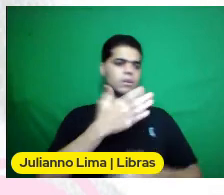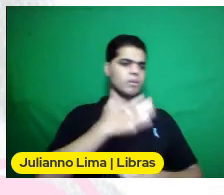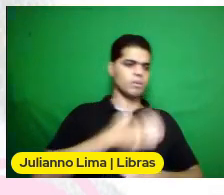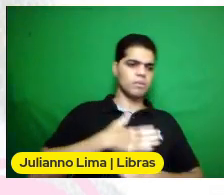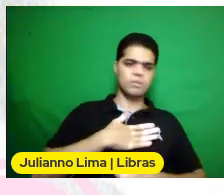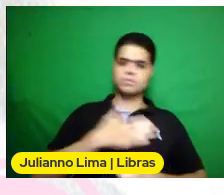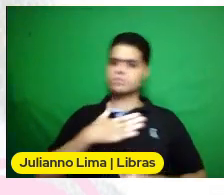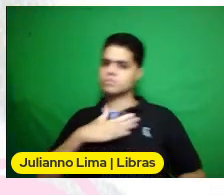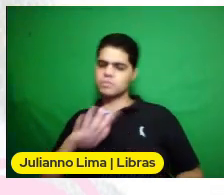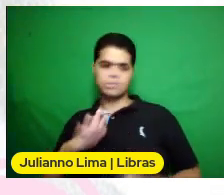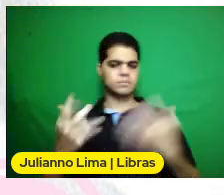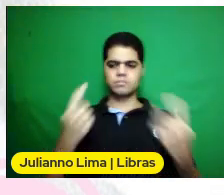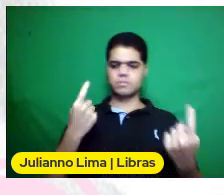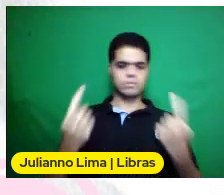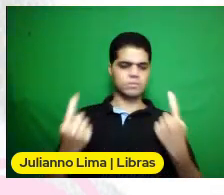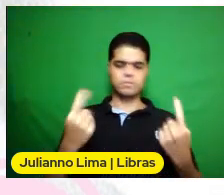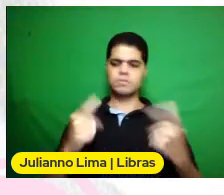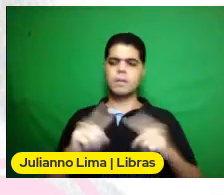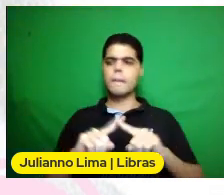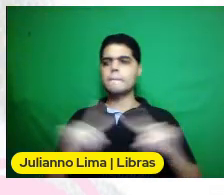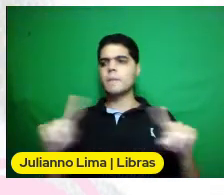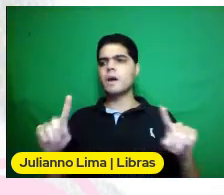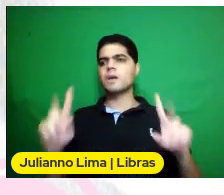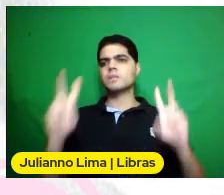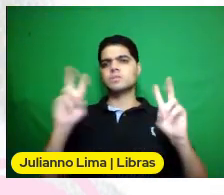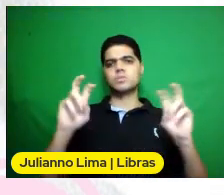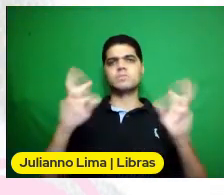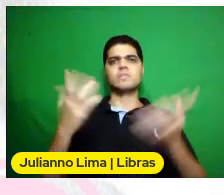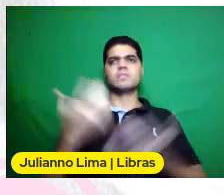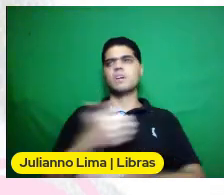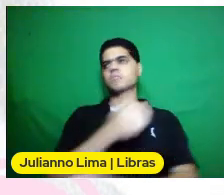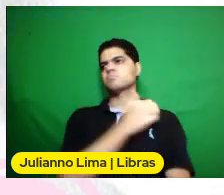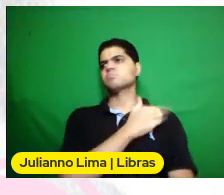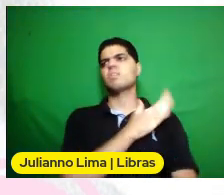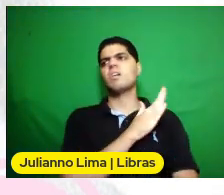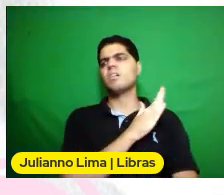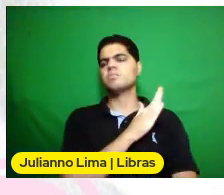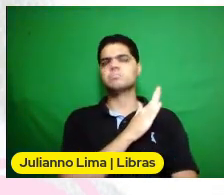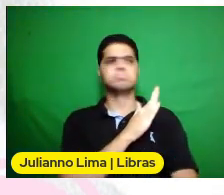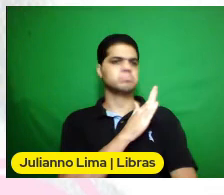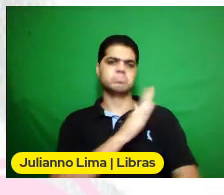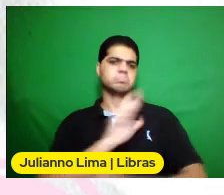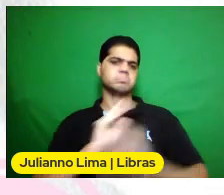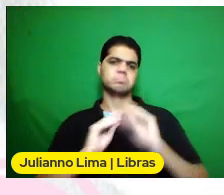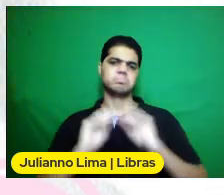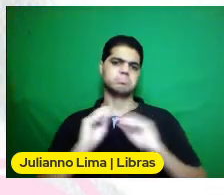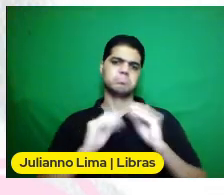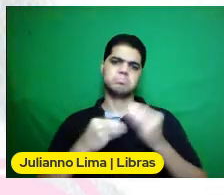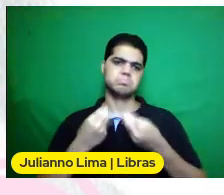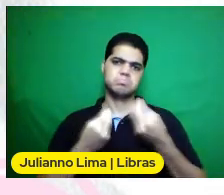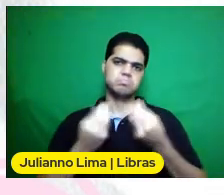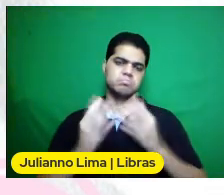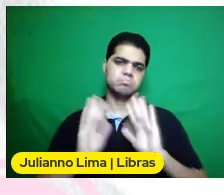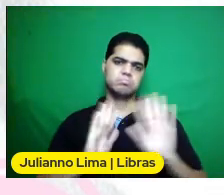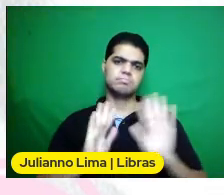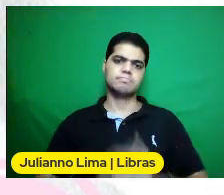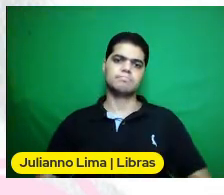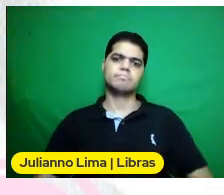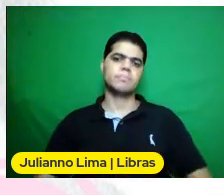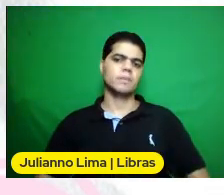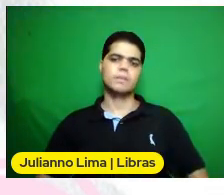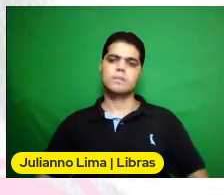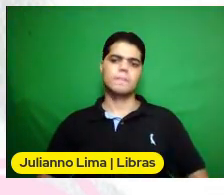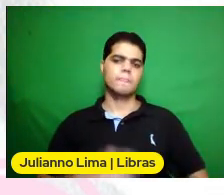ter esse preconceito assim é quase, né, não dá mais